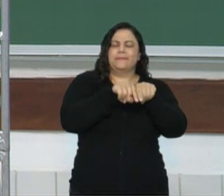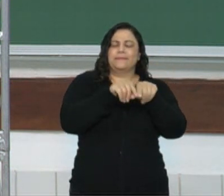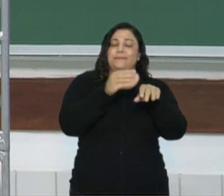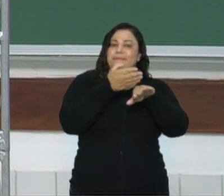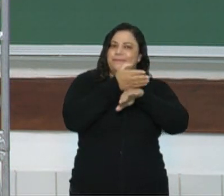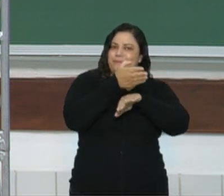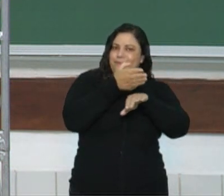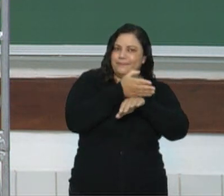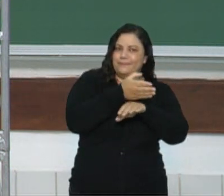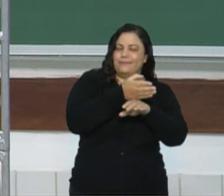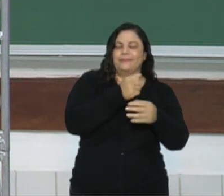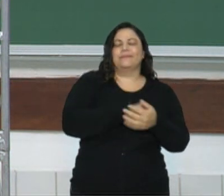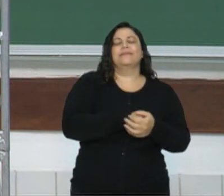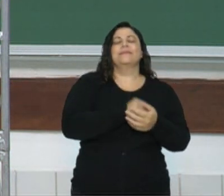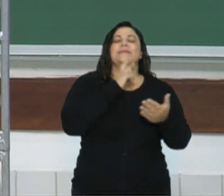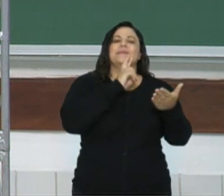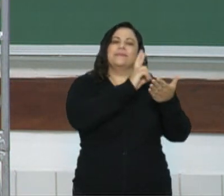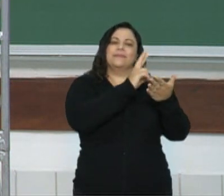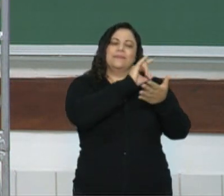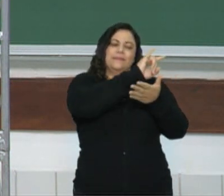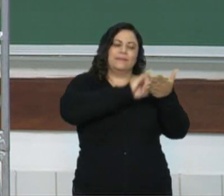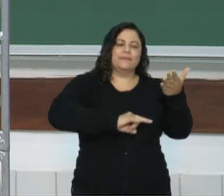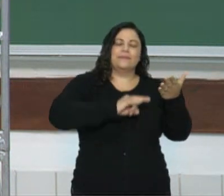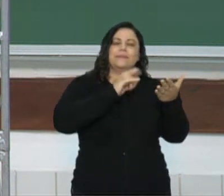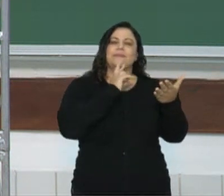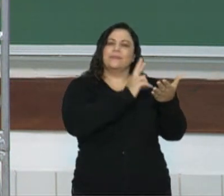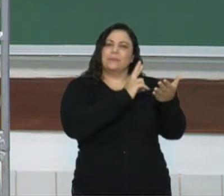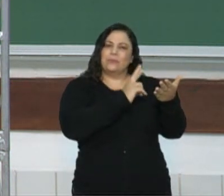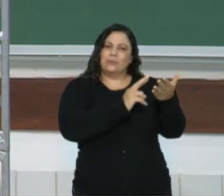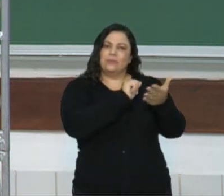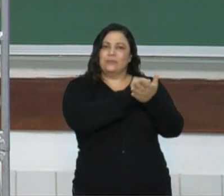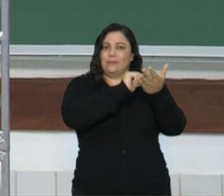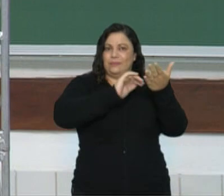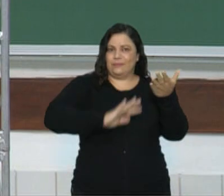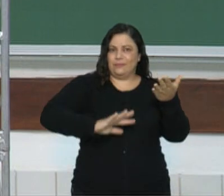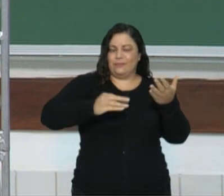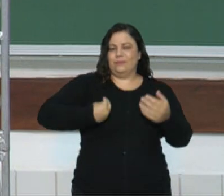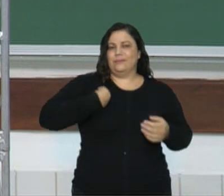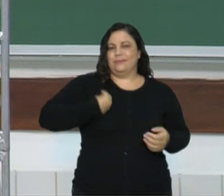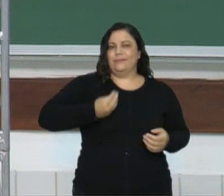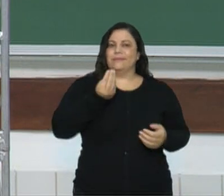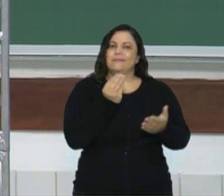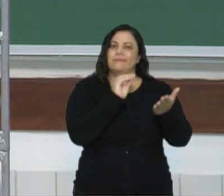no Class 1. Isso garante frequência e também a sua nota.